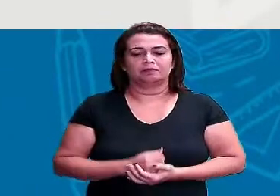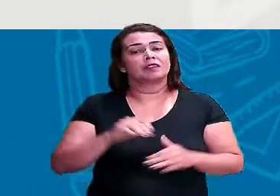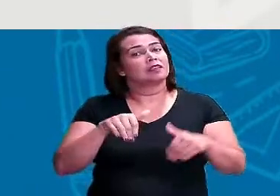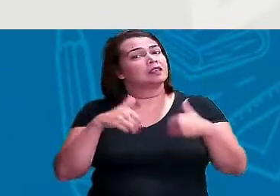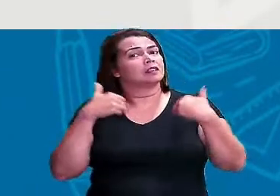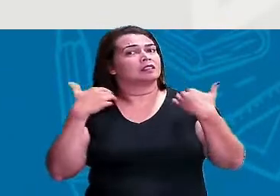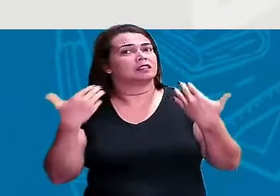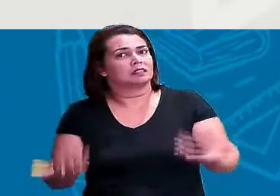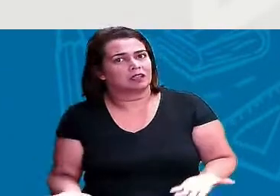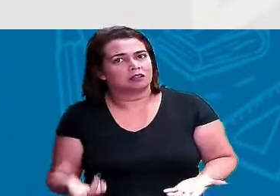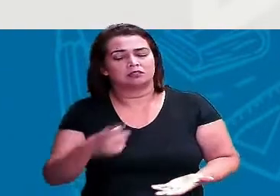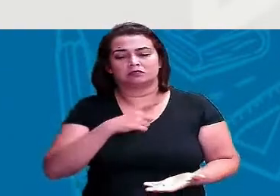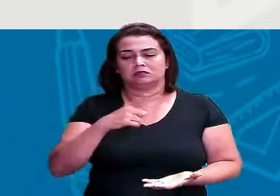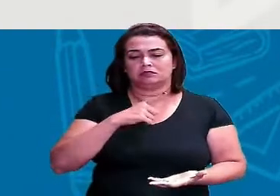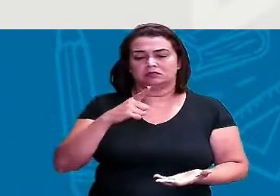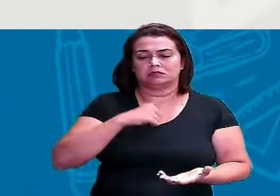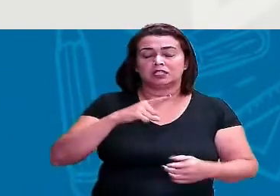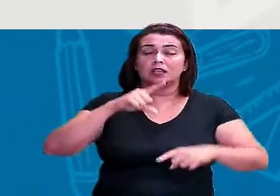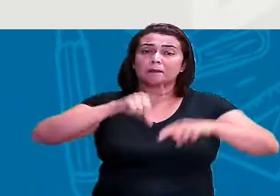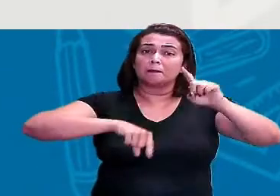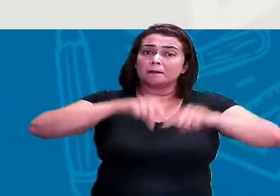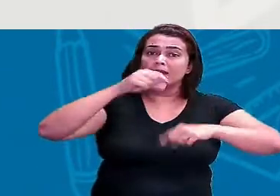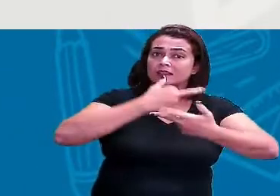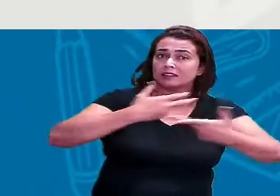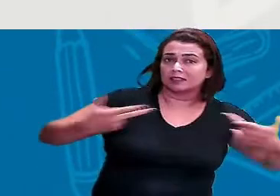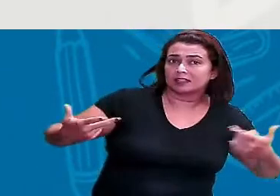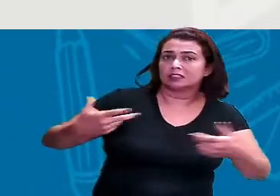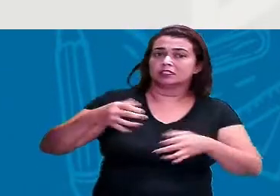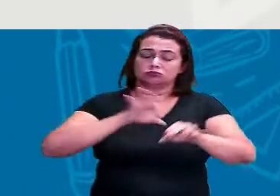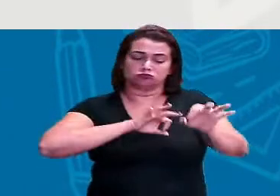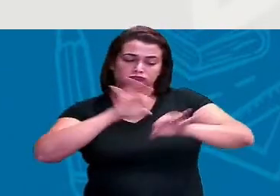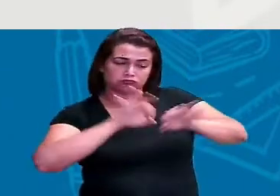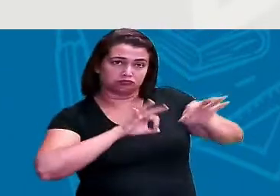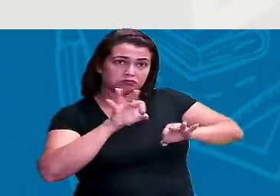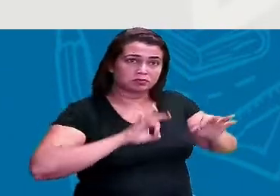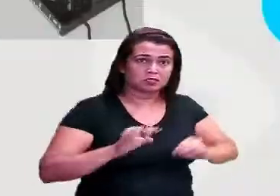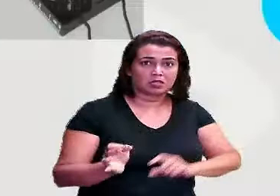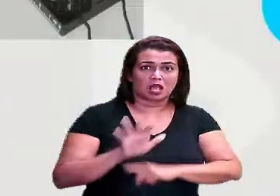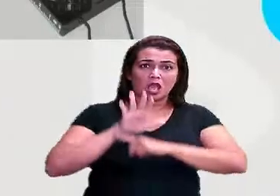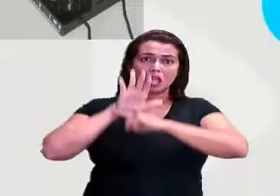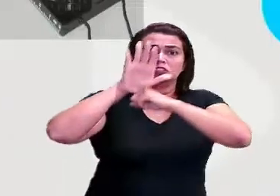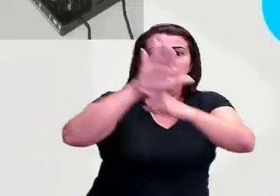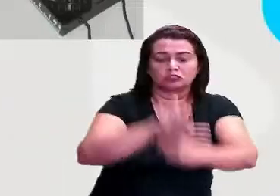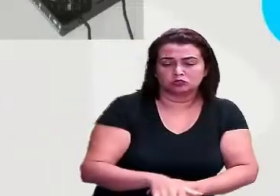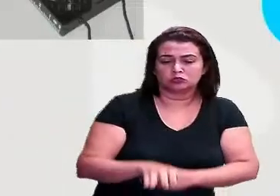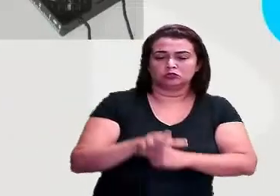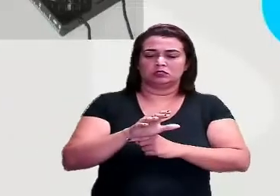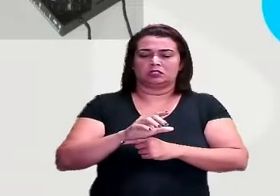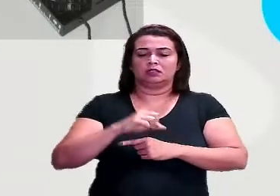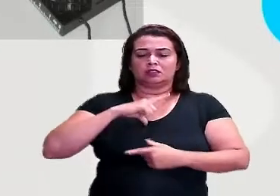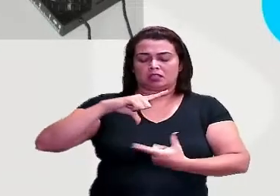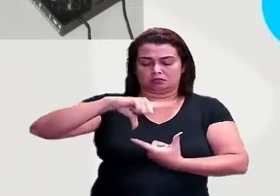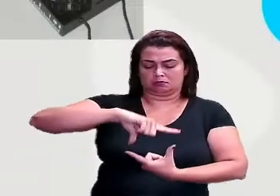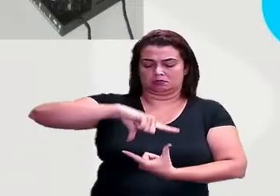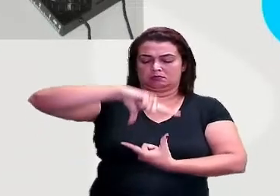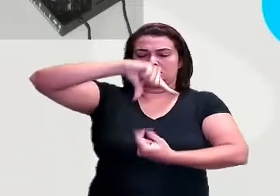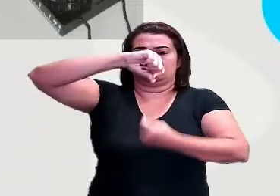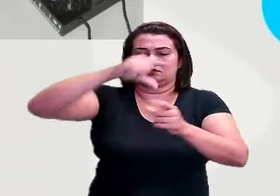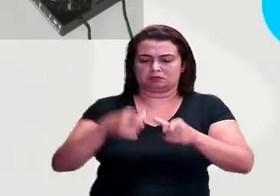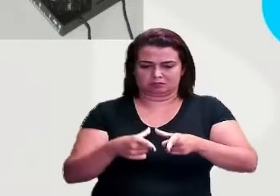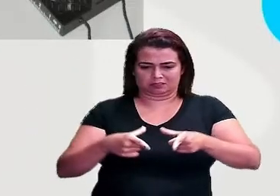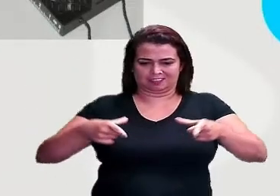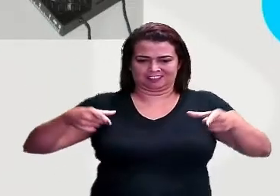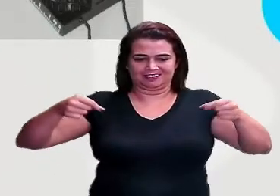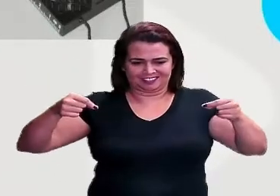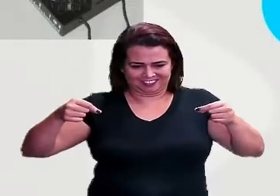Então, esses são alguns dos instrumentos, né, produzidos, o astrolábio, né, a rosa dos ventos, né, que é uma rosa que a